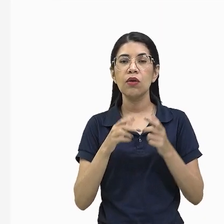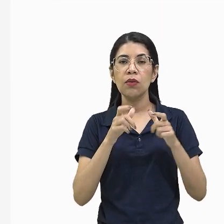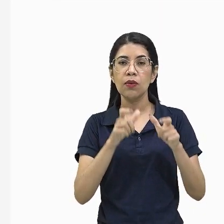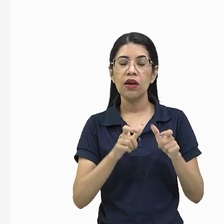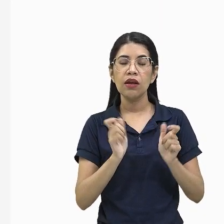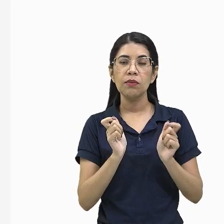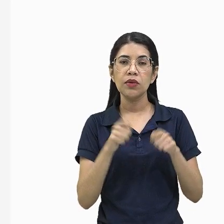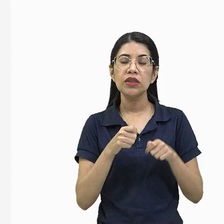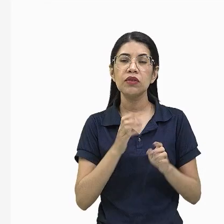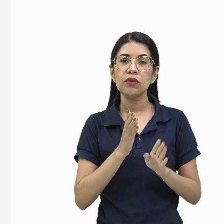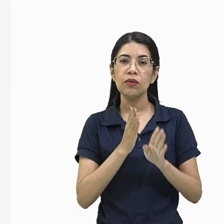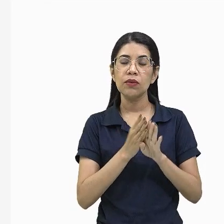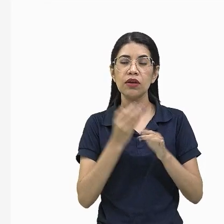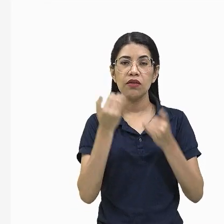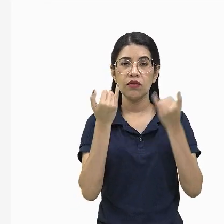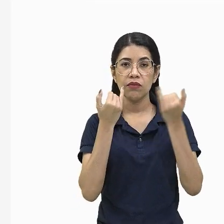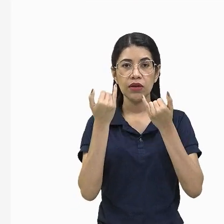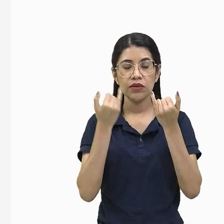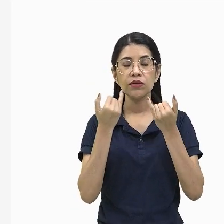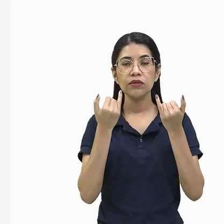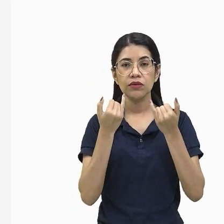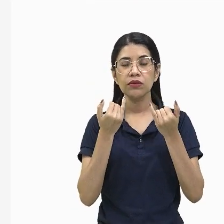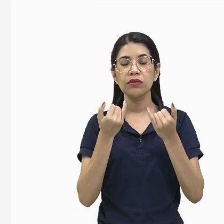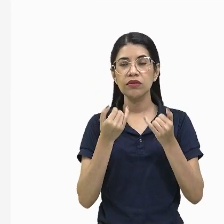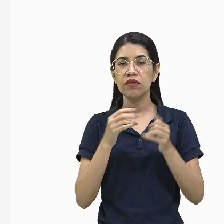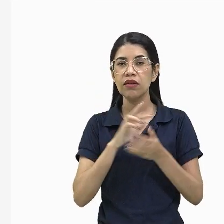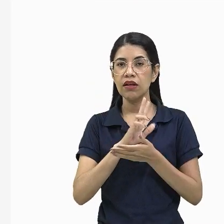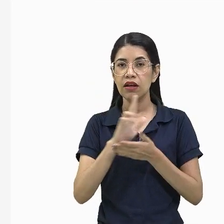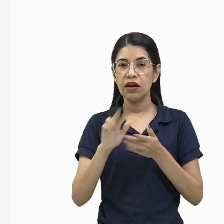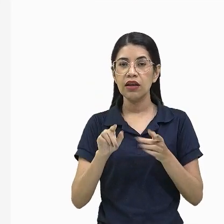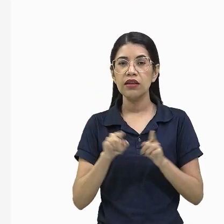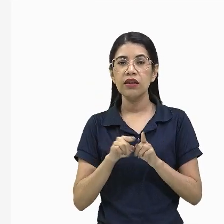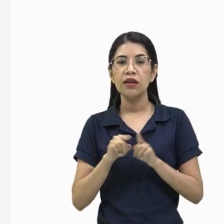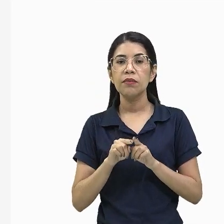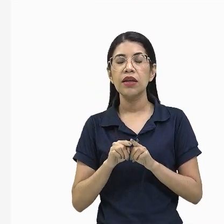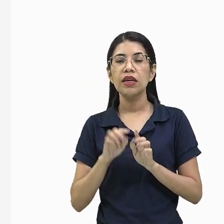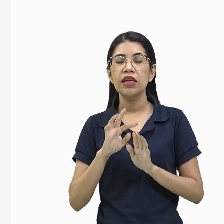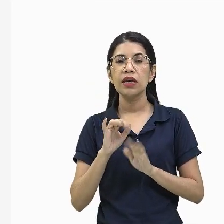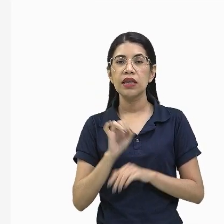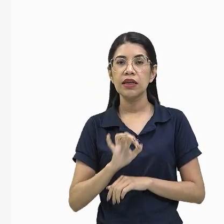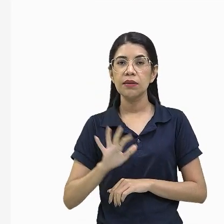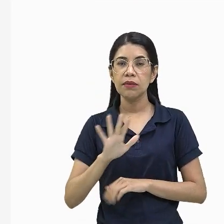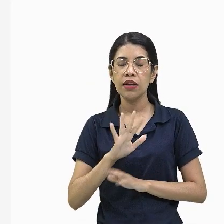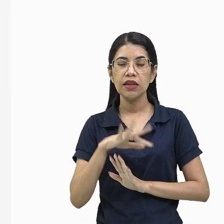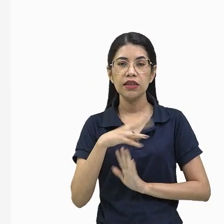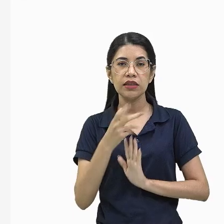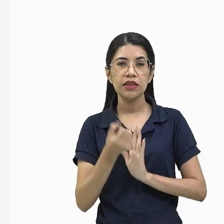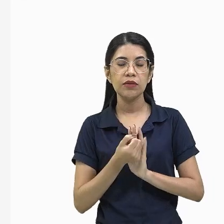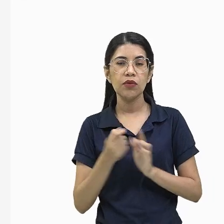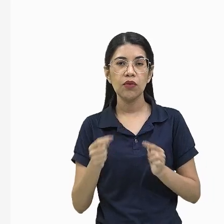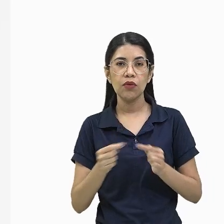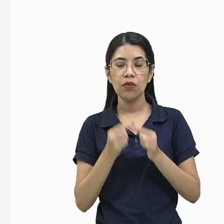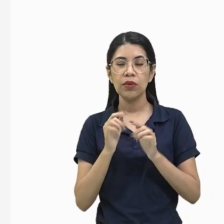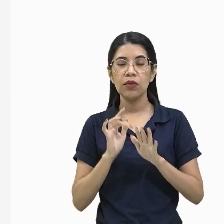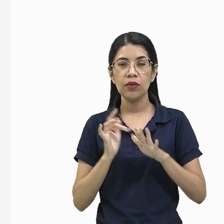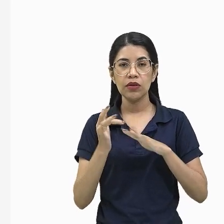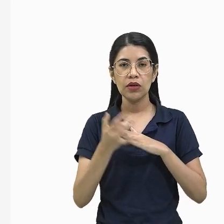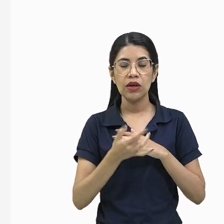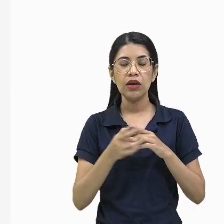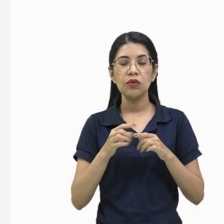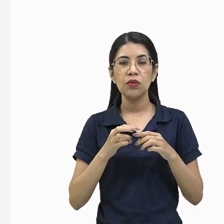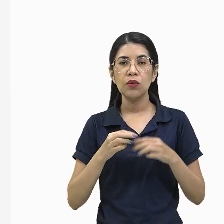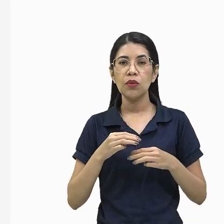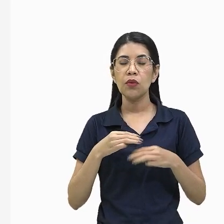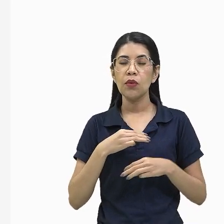mais informações, pode acessar informações. Temos símbolos também, imagens que correspondem às redes sociais do Ministério da